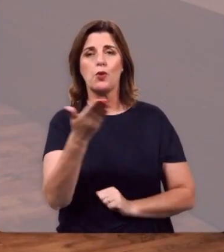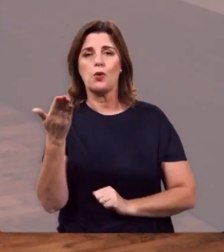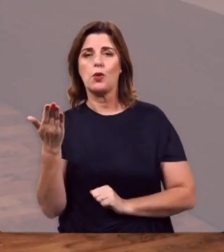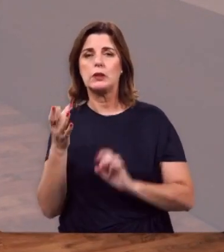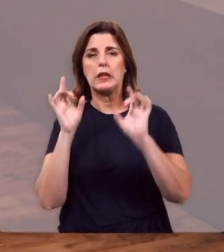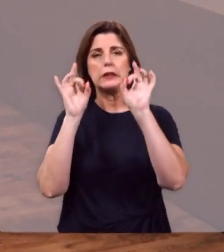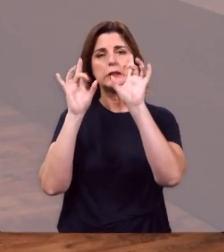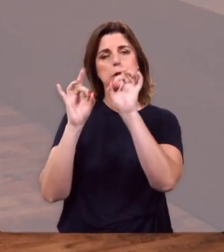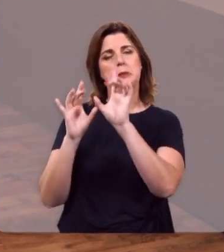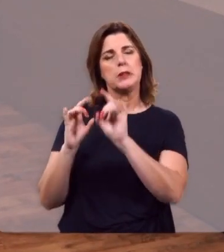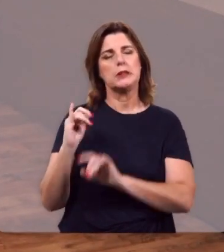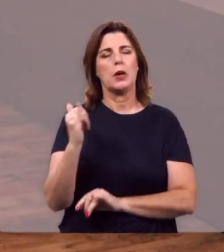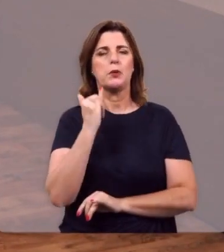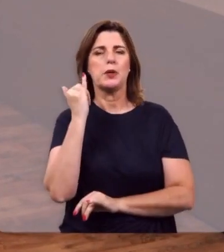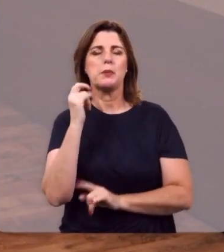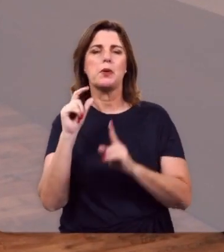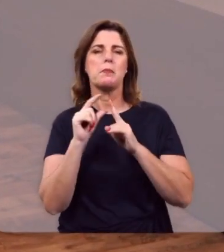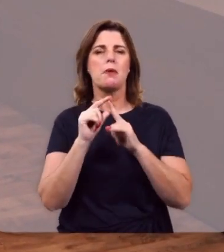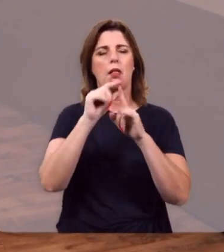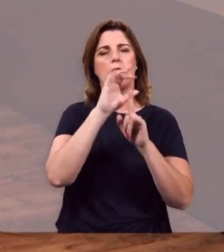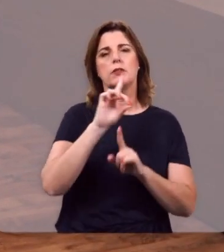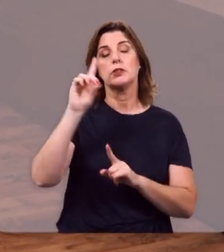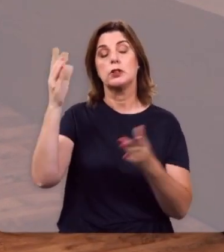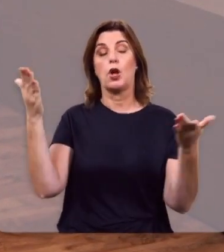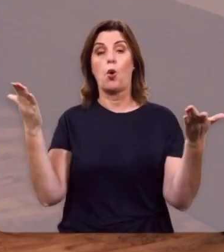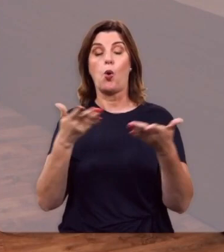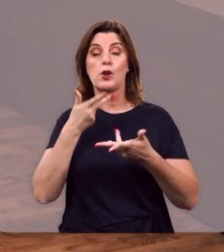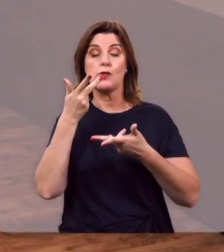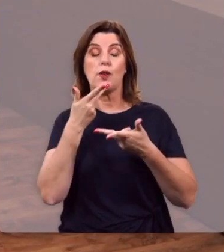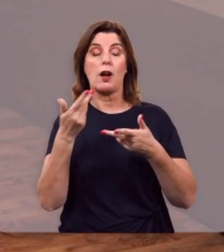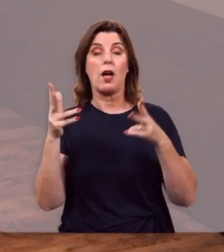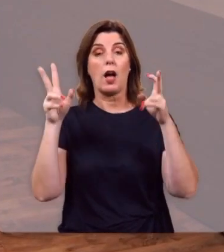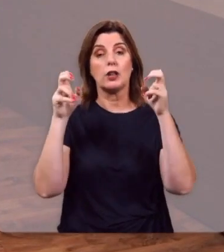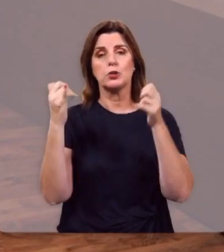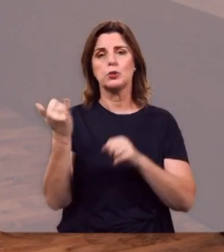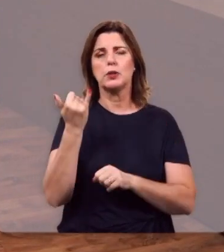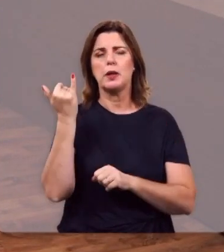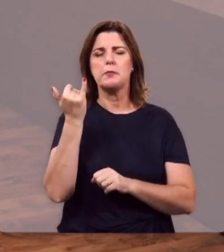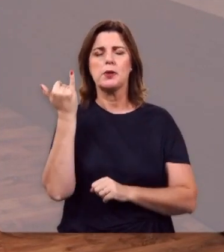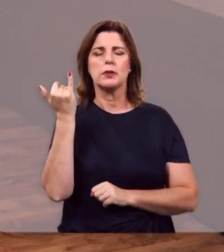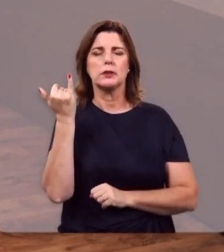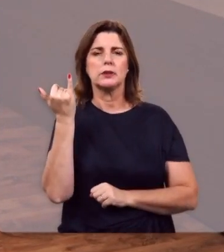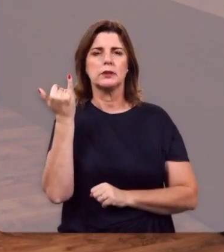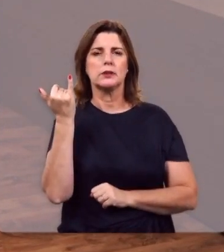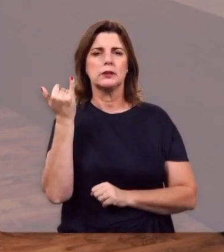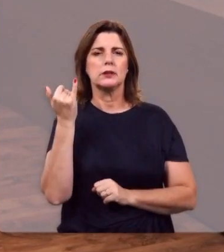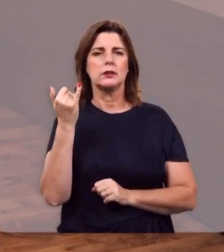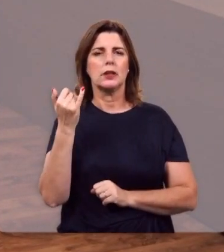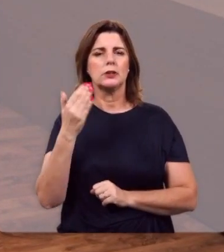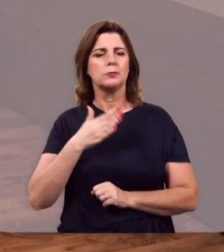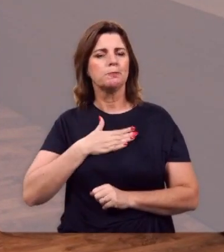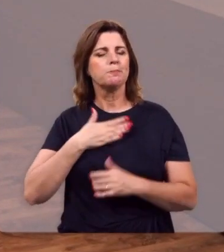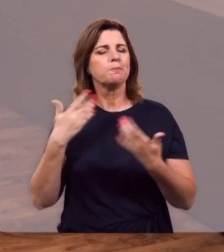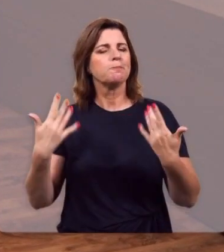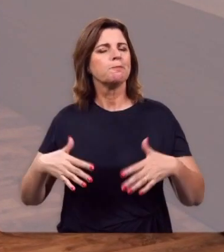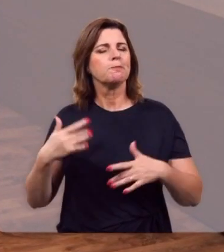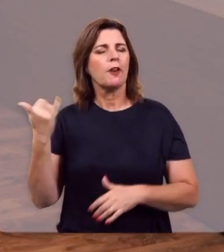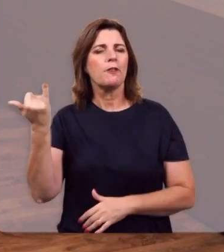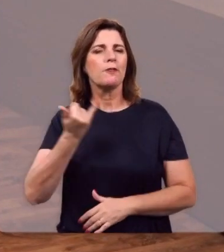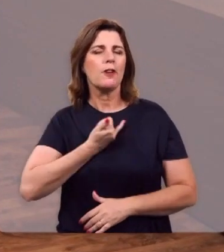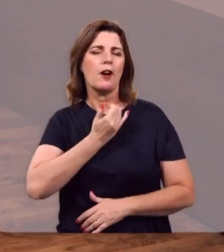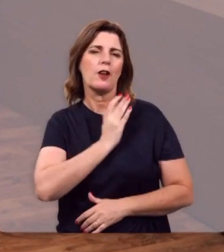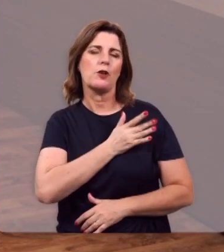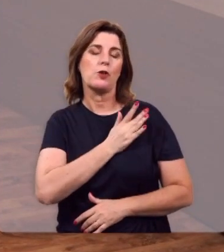a preciosíssima Palavra de Deus. Hoje eu quero tratar de um assunto empolgante, um assunto que fala muito ao